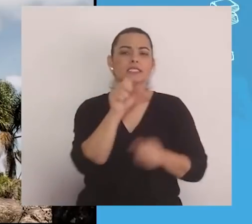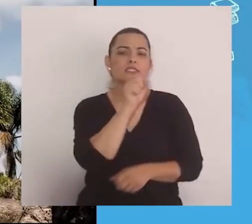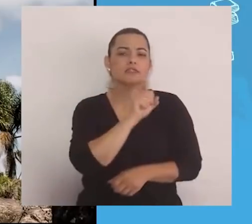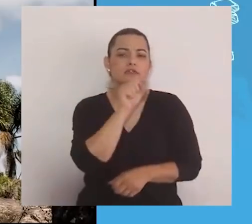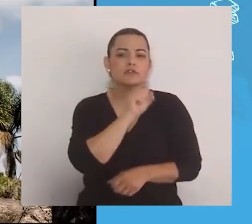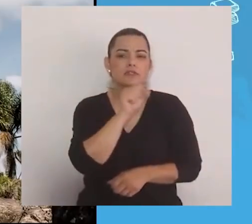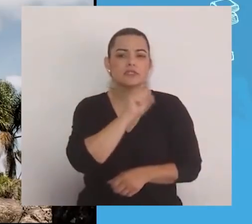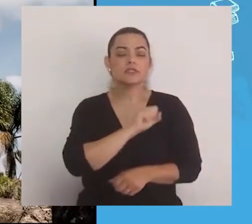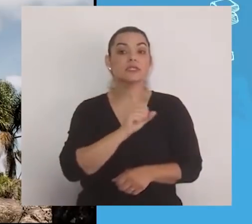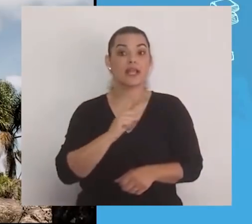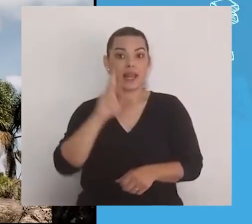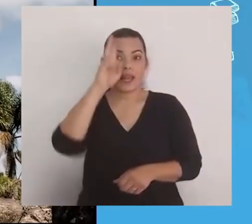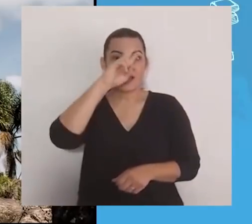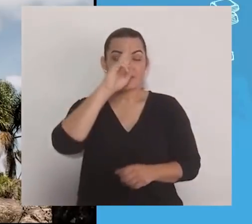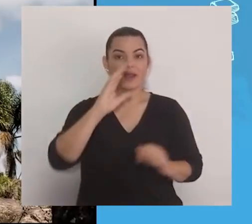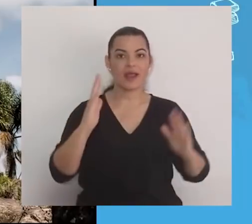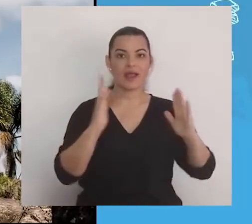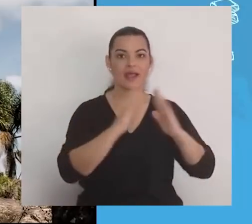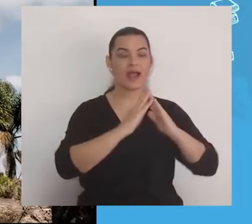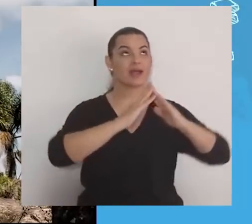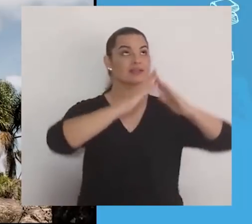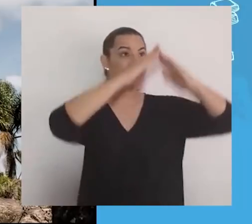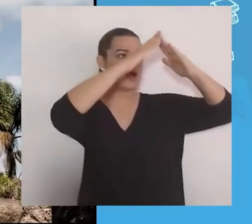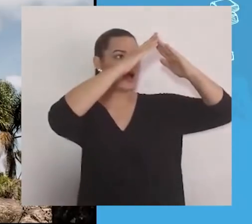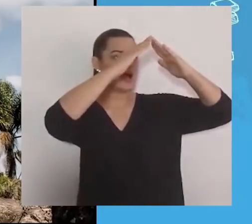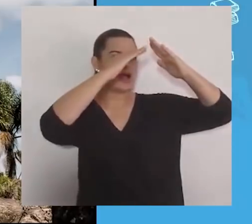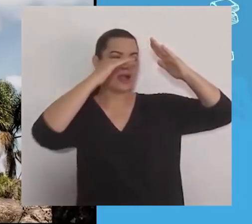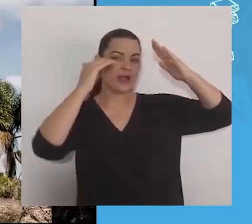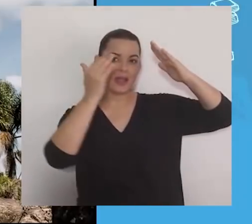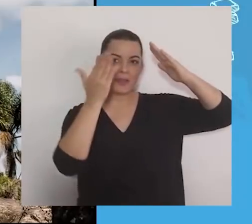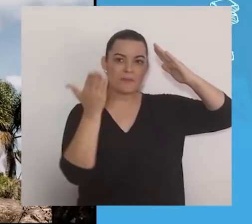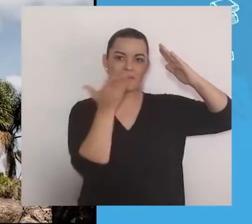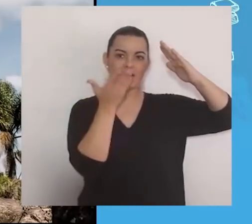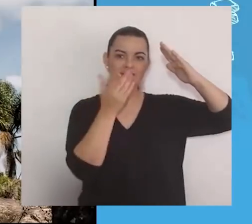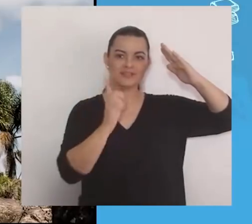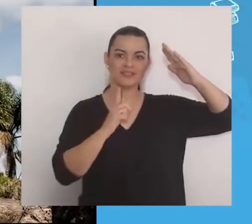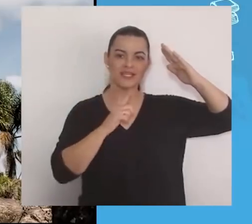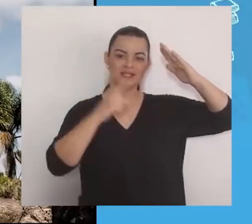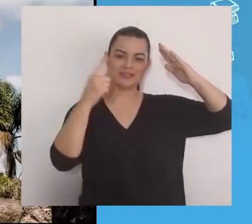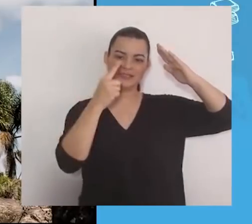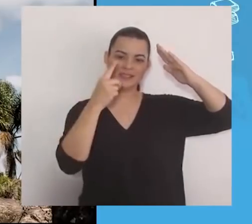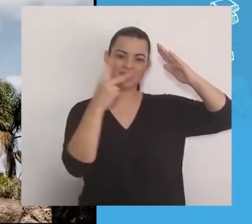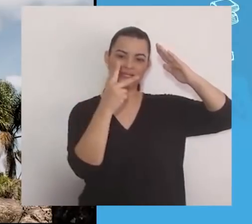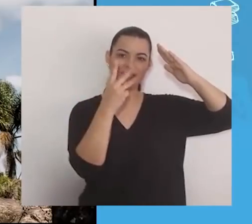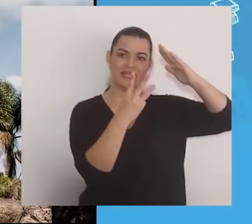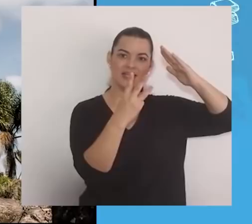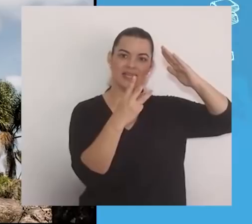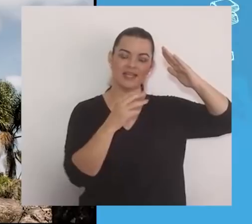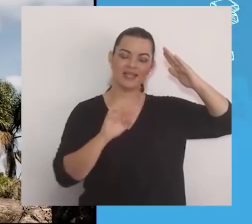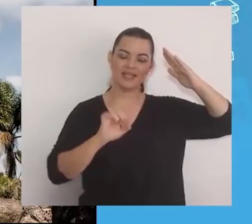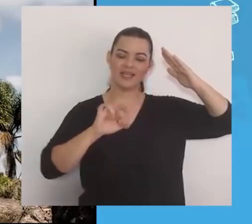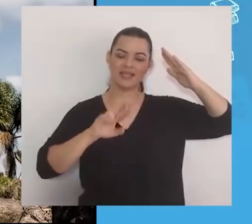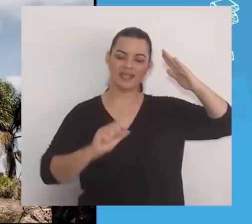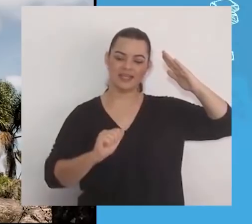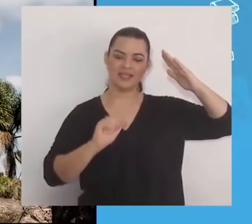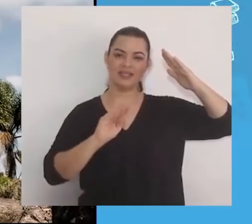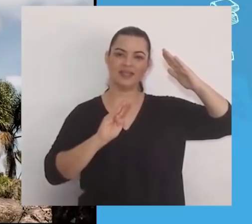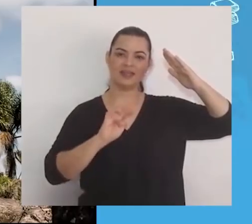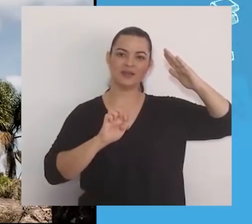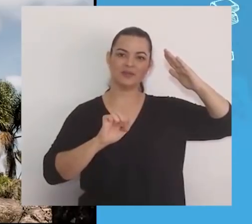é tombada, ela é considerada aí dentro do registro que se tem no IPHAN como um